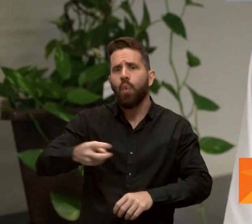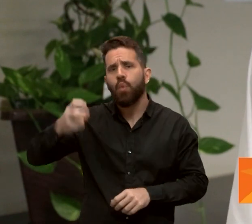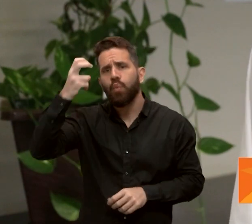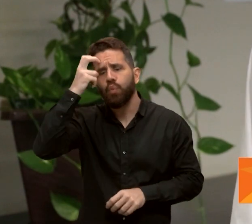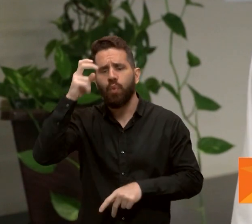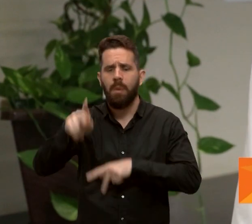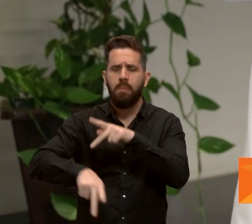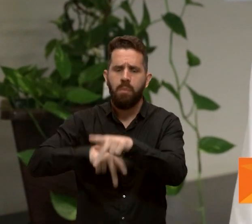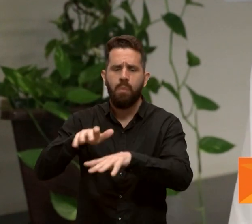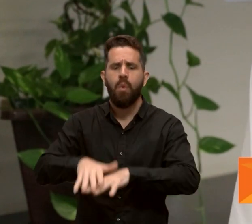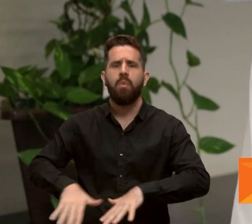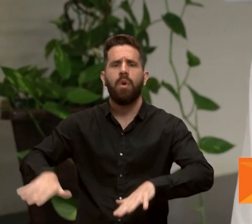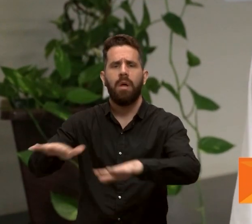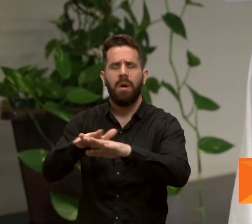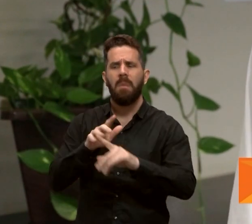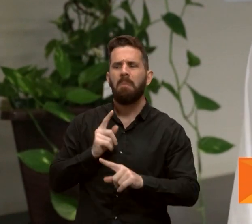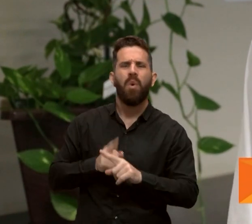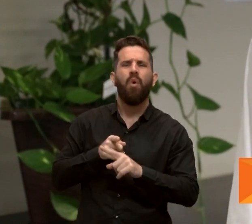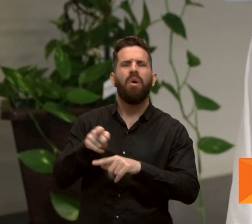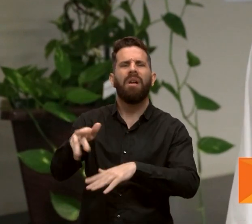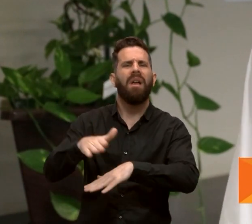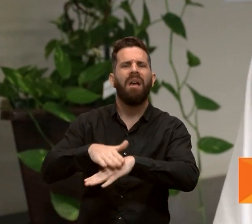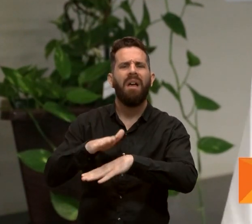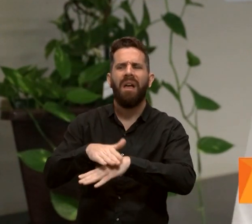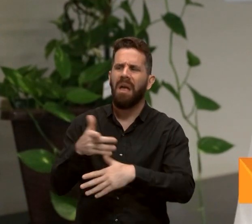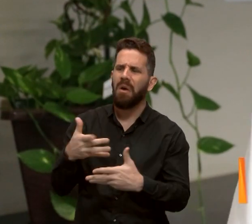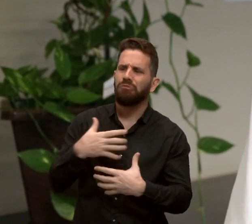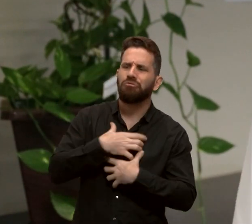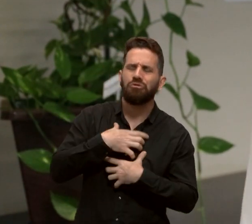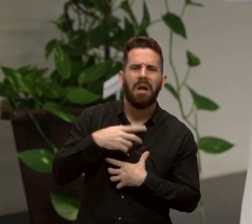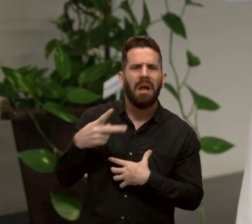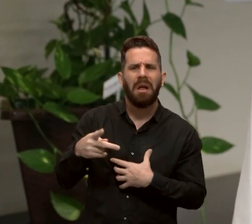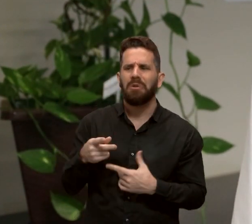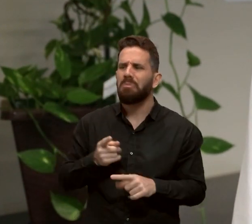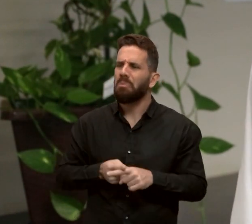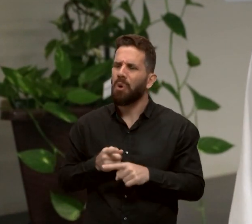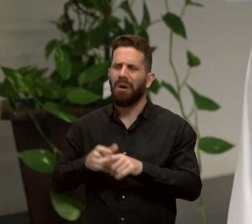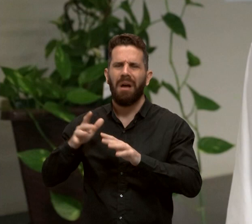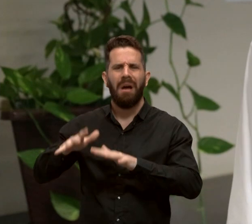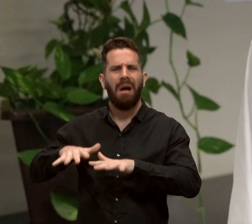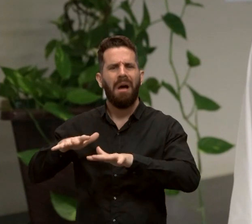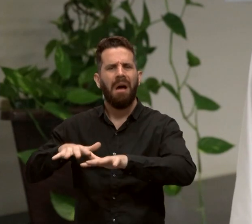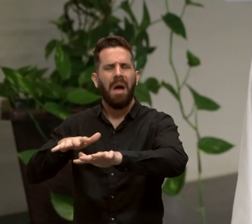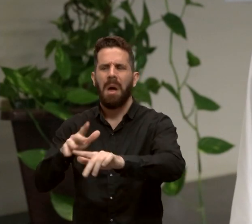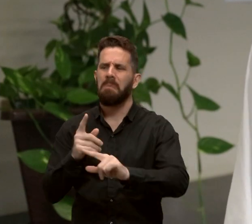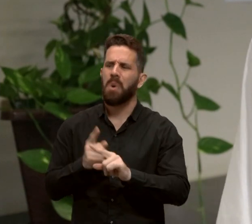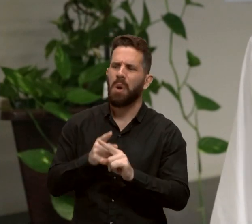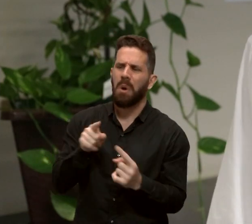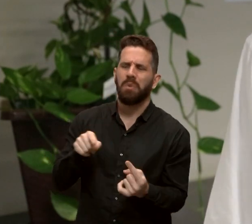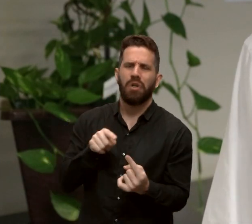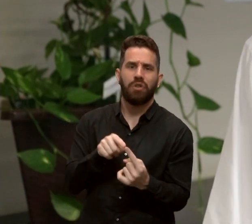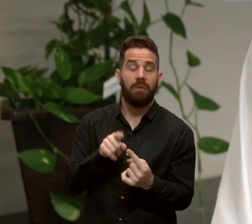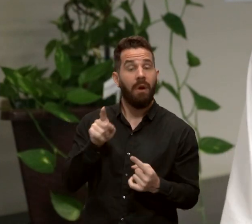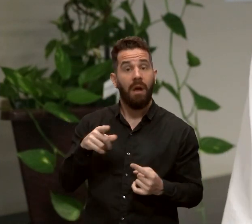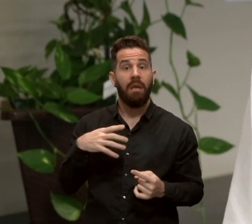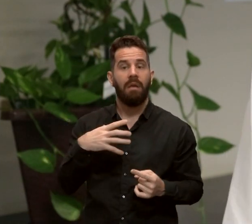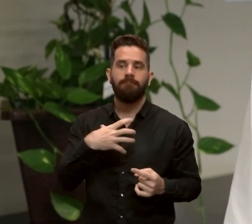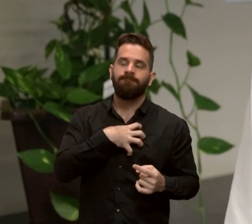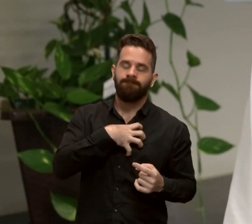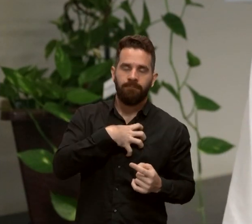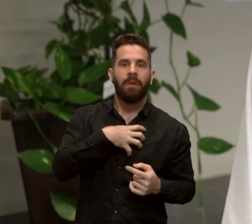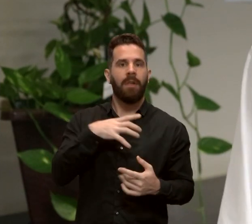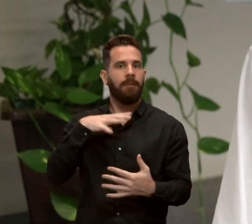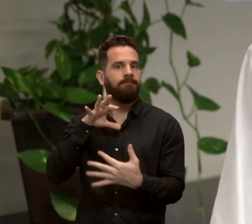fazê-las porque para elas faz sentido, e se elas tiverem condições de fazer. Então o sentido a gente não